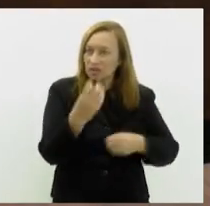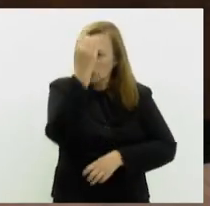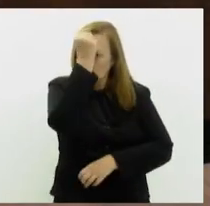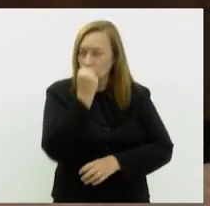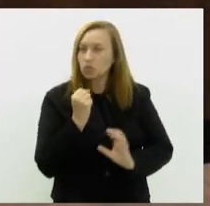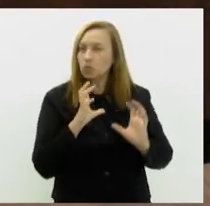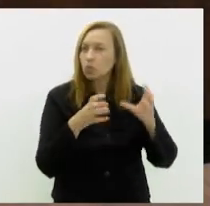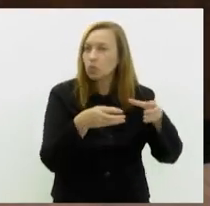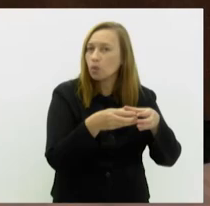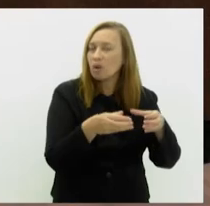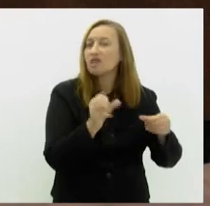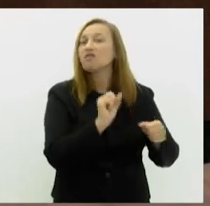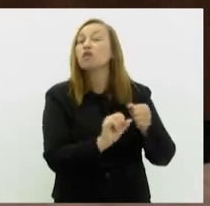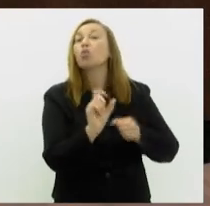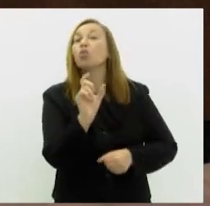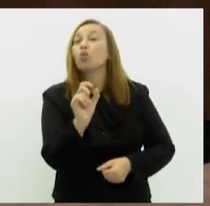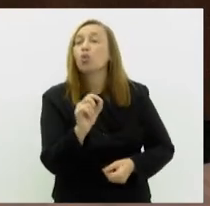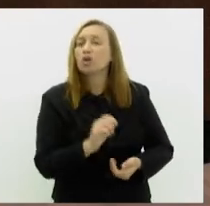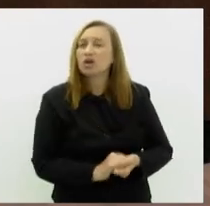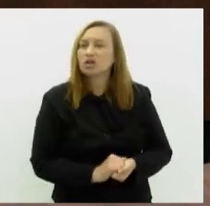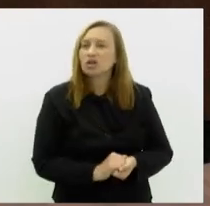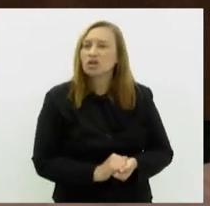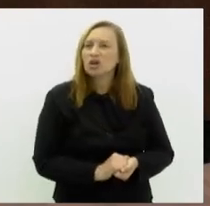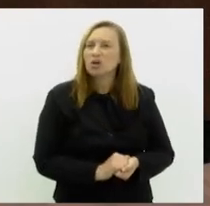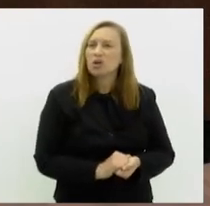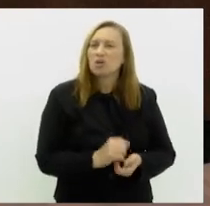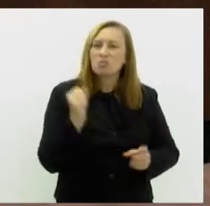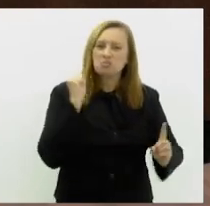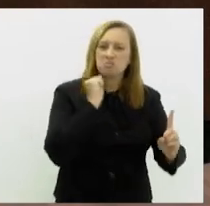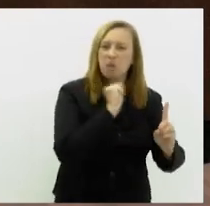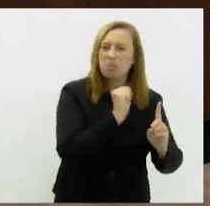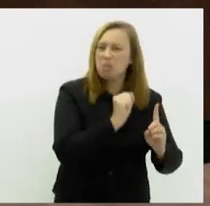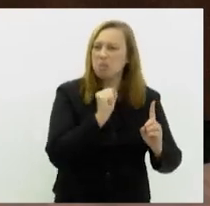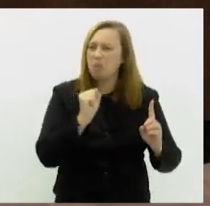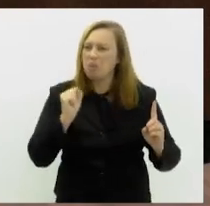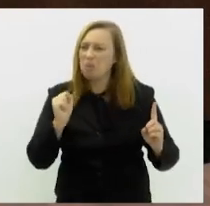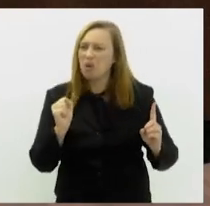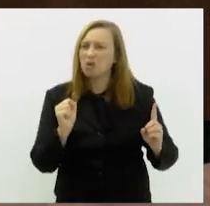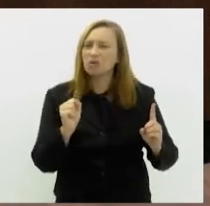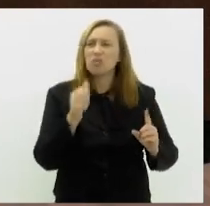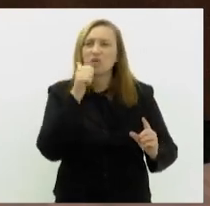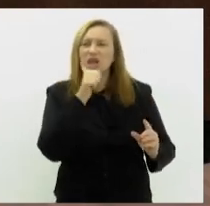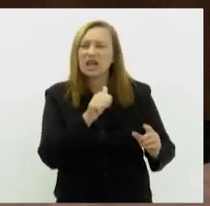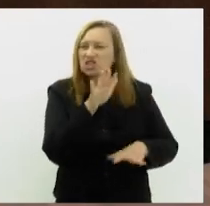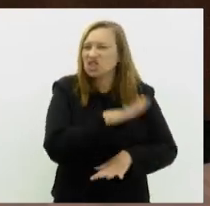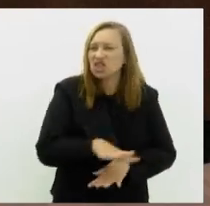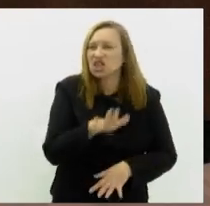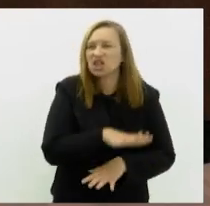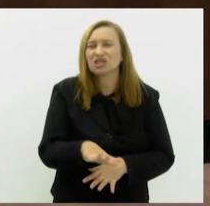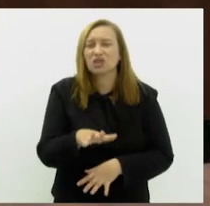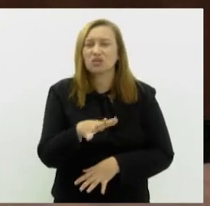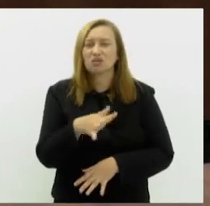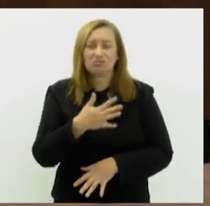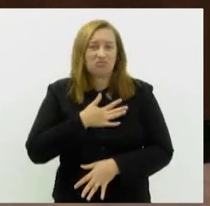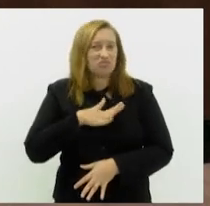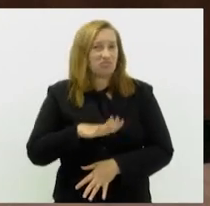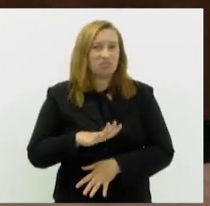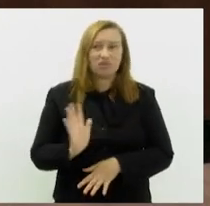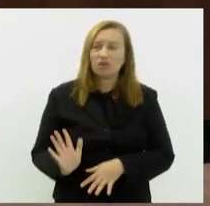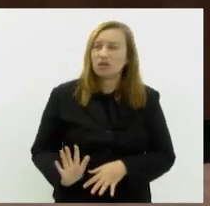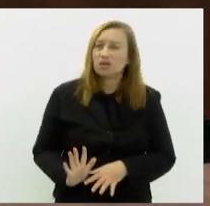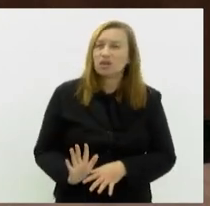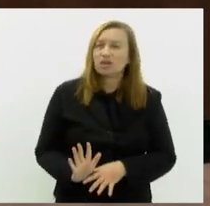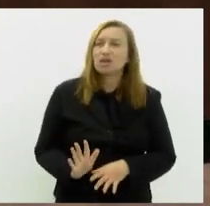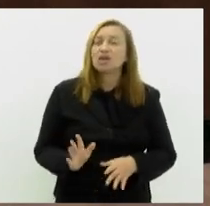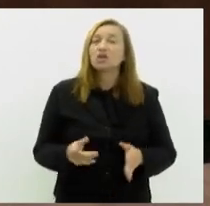fez, que violou mulheres, matou crianças, foi um horror. E muito